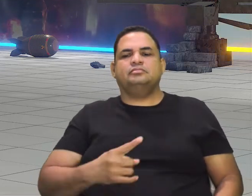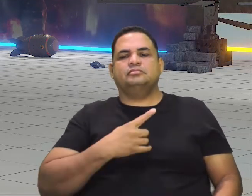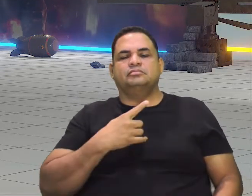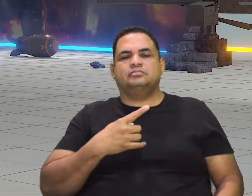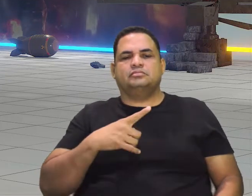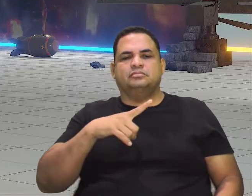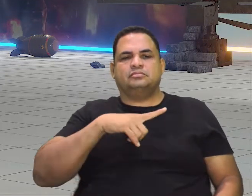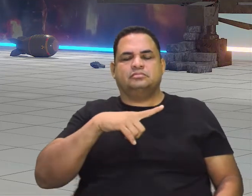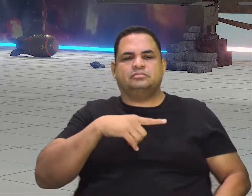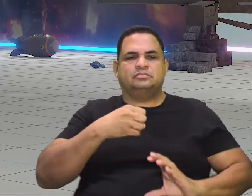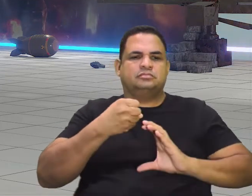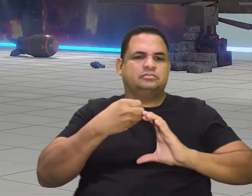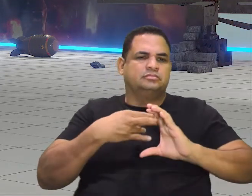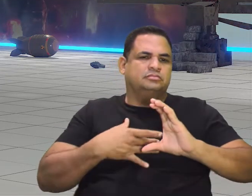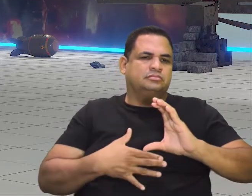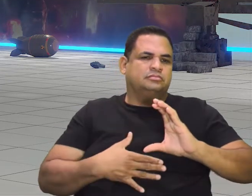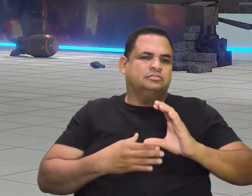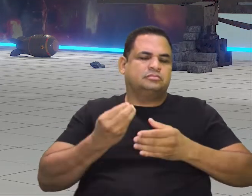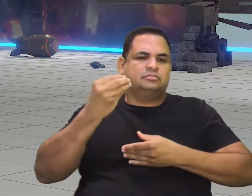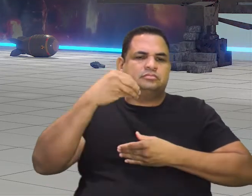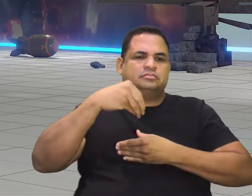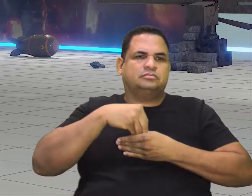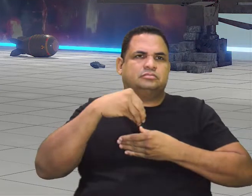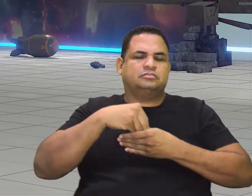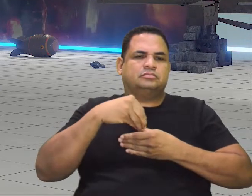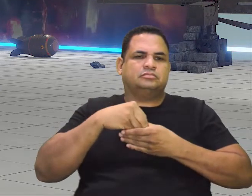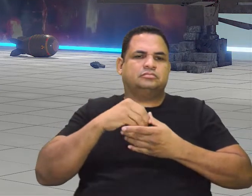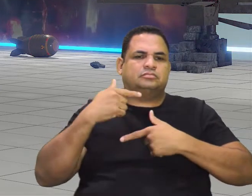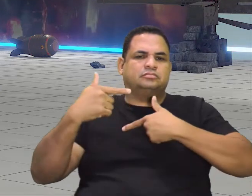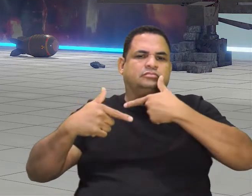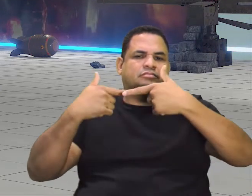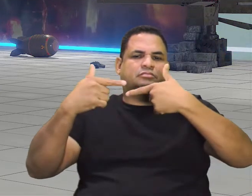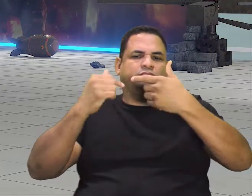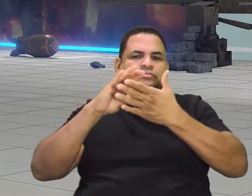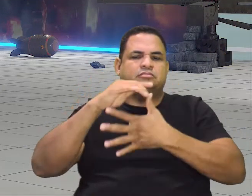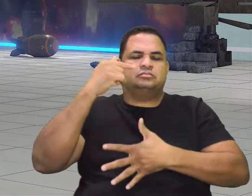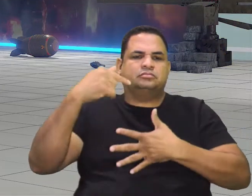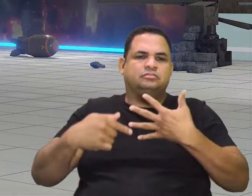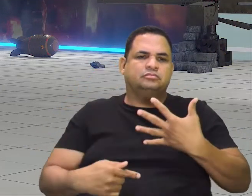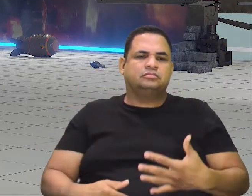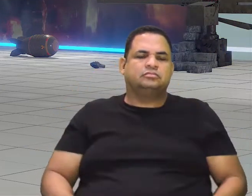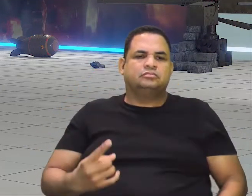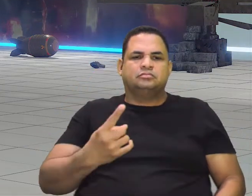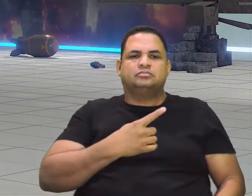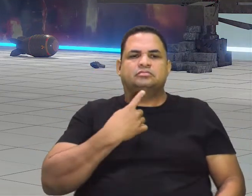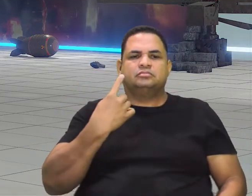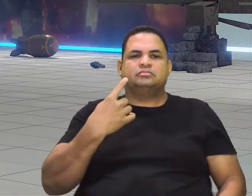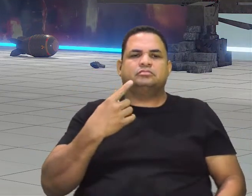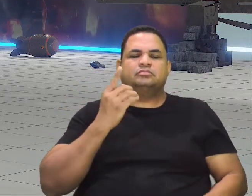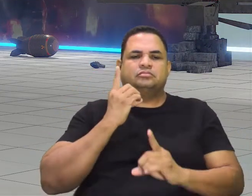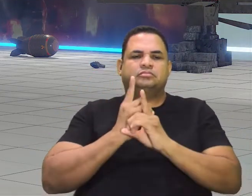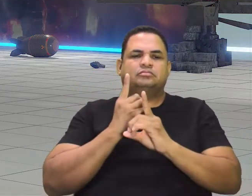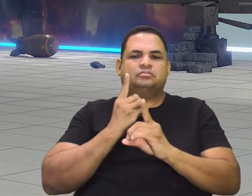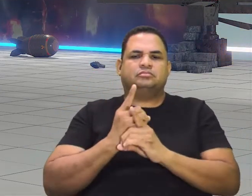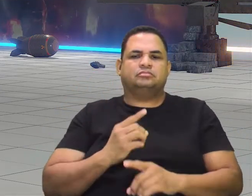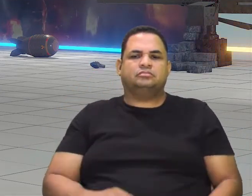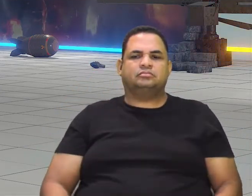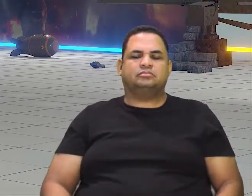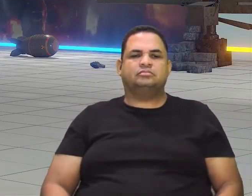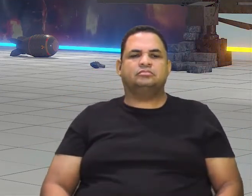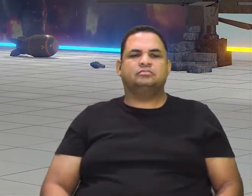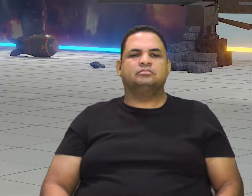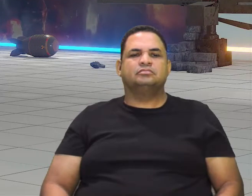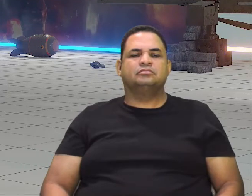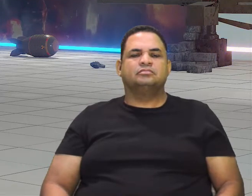nós temos aqui dentro dessa evolução das espécies, que nós iremos encontrar.